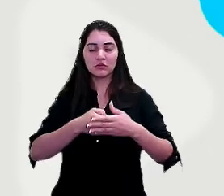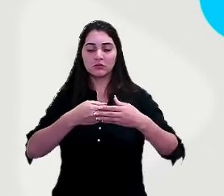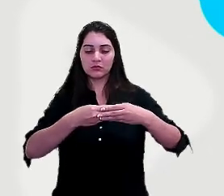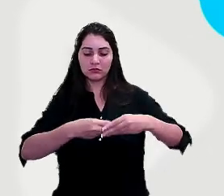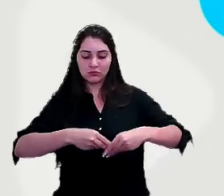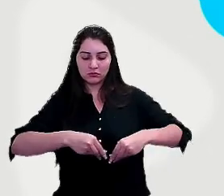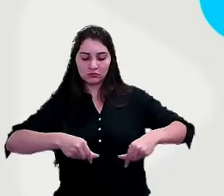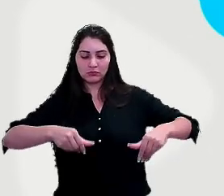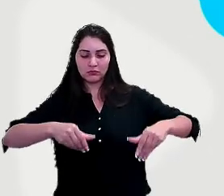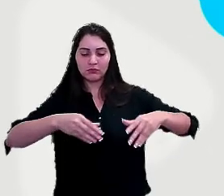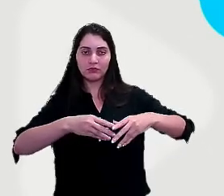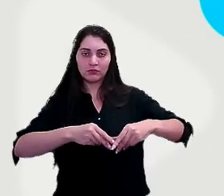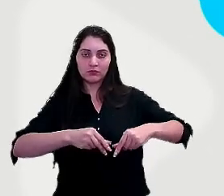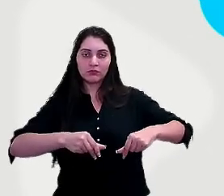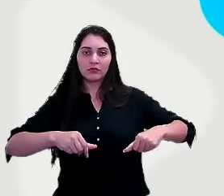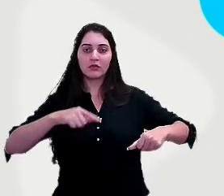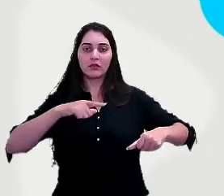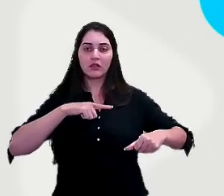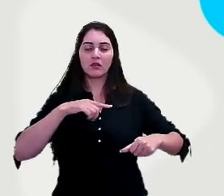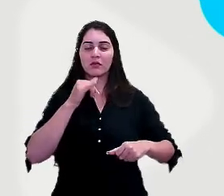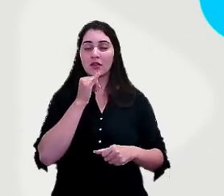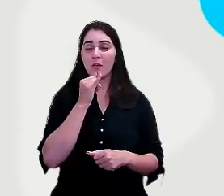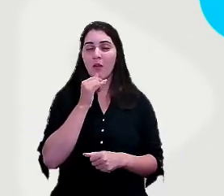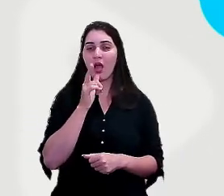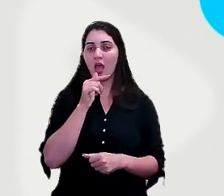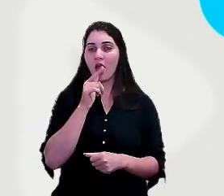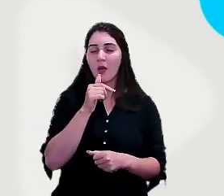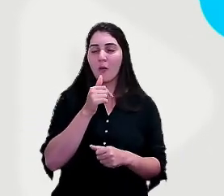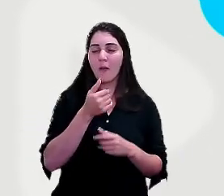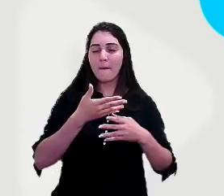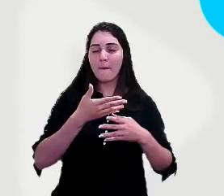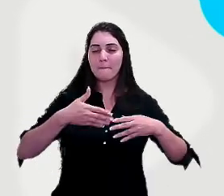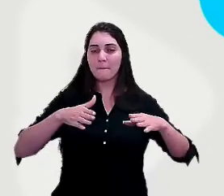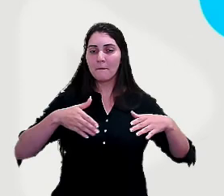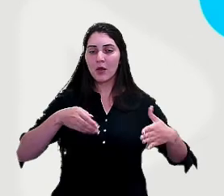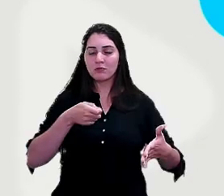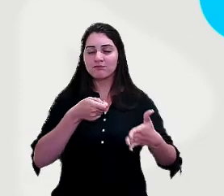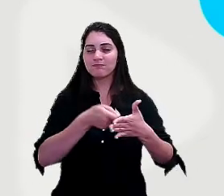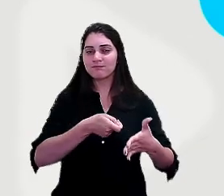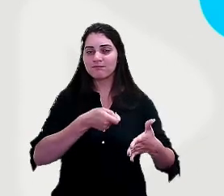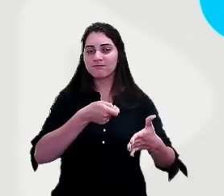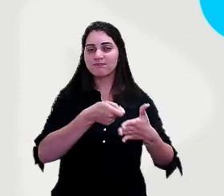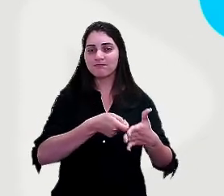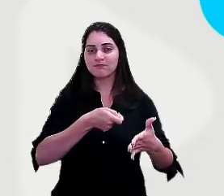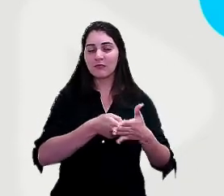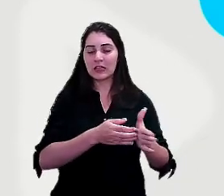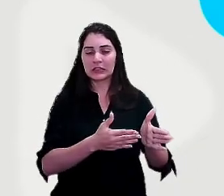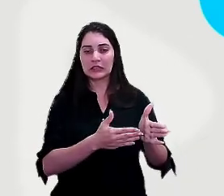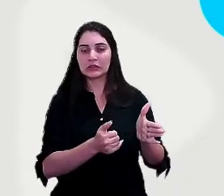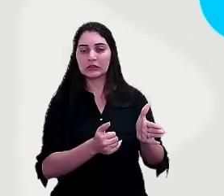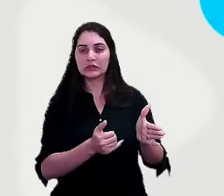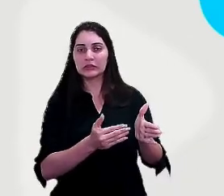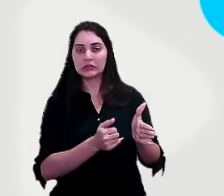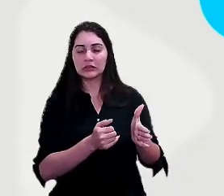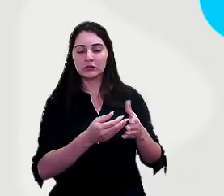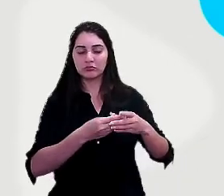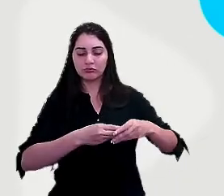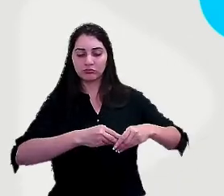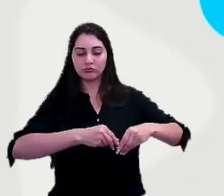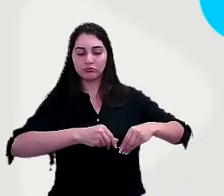sedimento, aquele ditado, né? Água mole impera dura, tanto bate até que fura, né? Ela vai retirando,